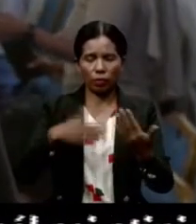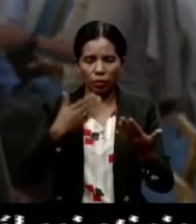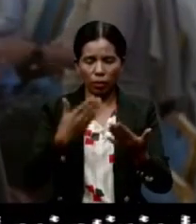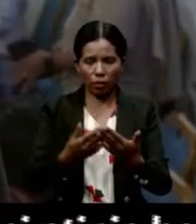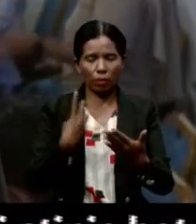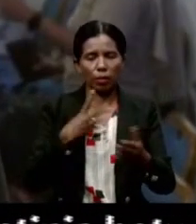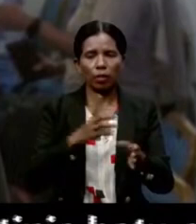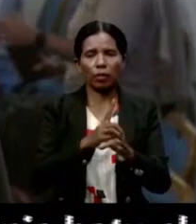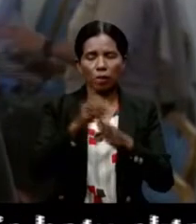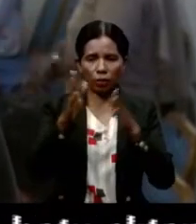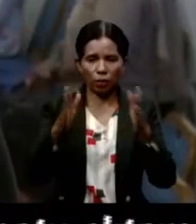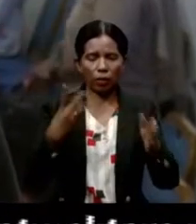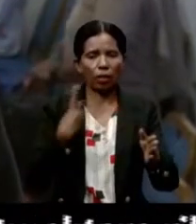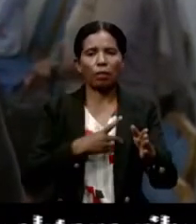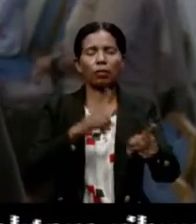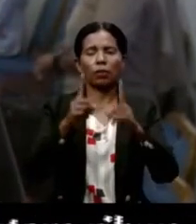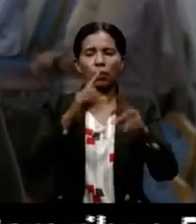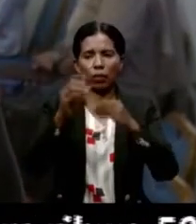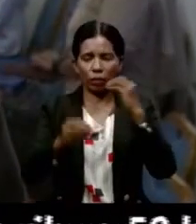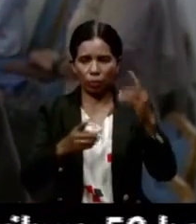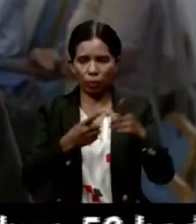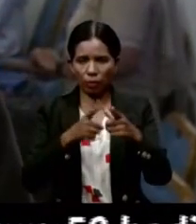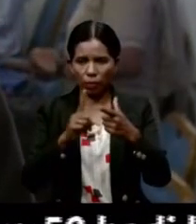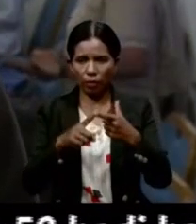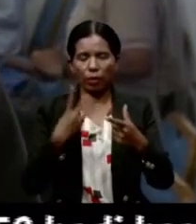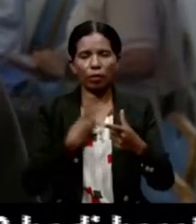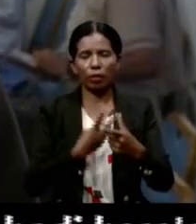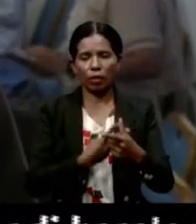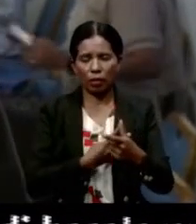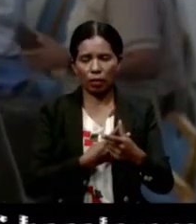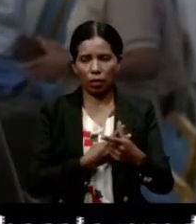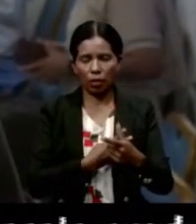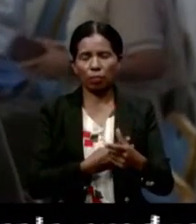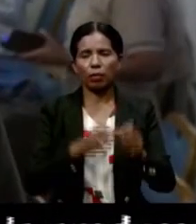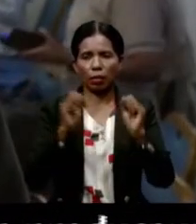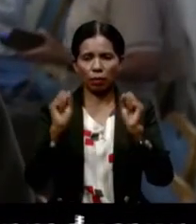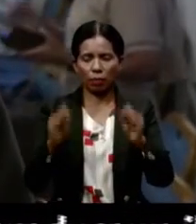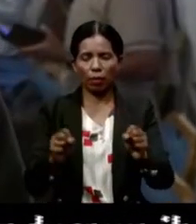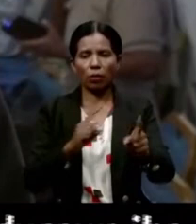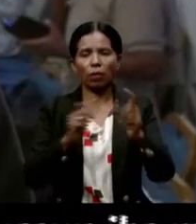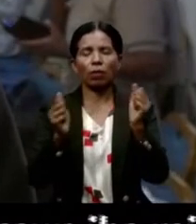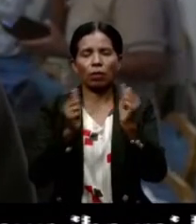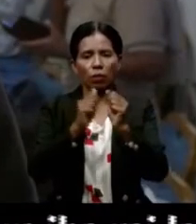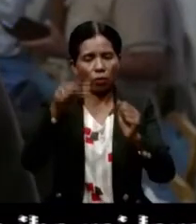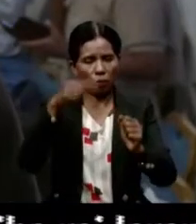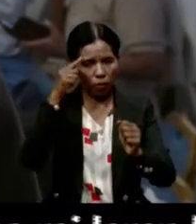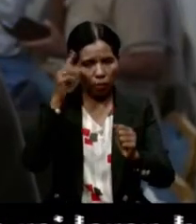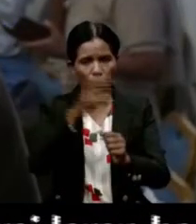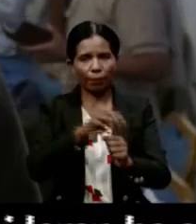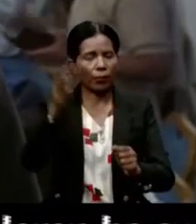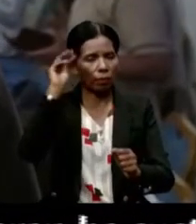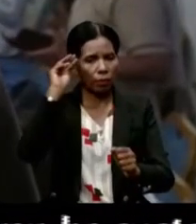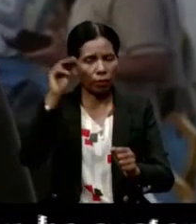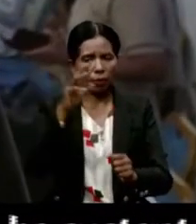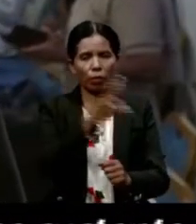reitores né a mim sei qualia e depois a mim sei consultas falei o governo né Ministério do